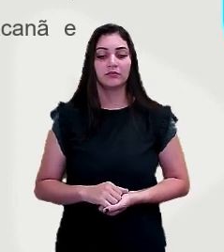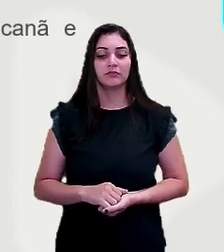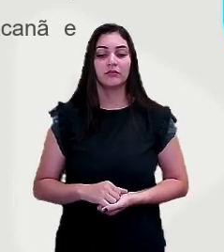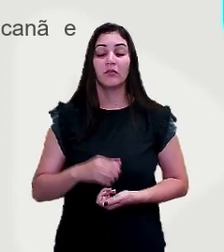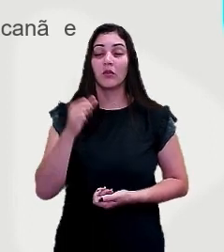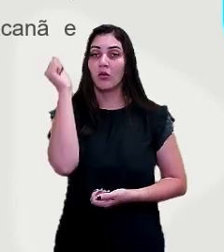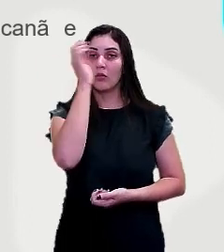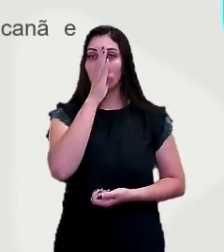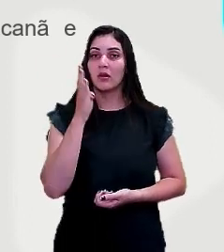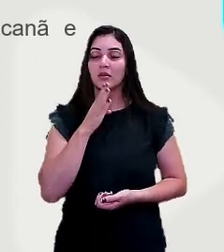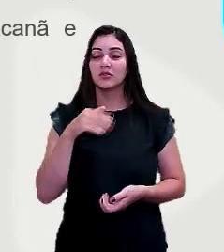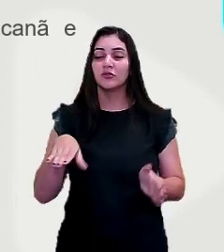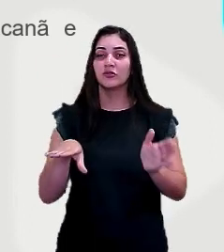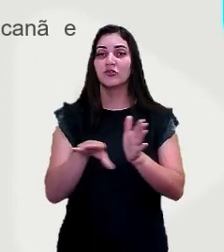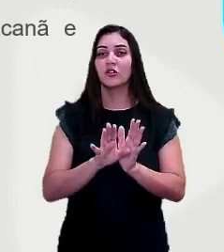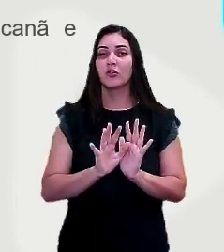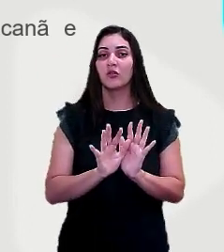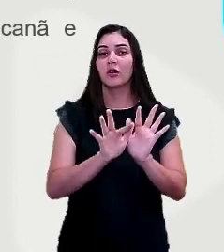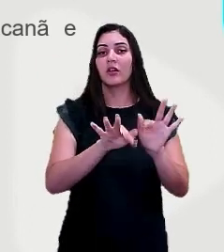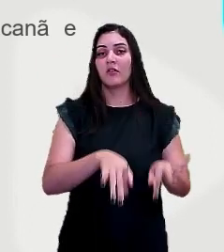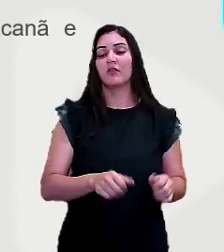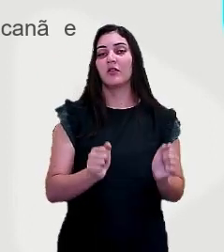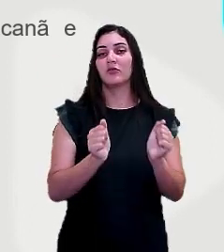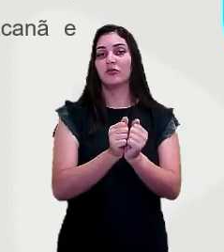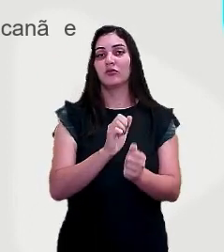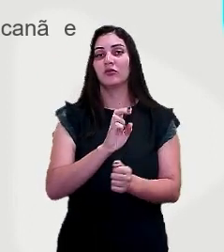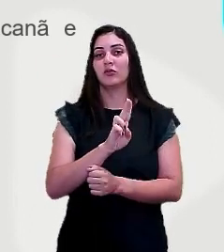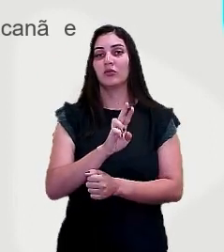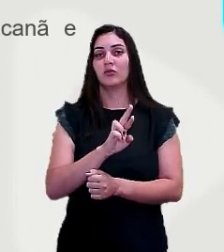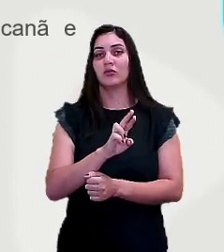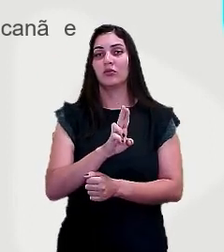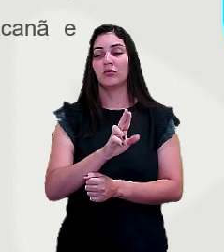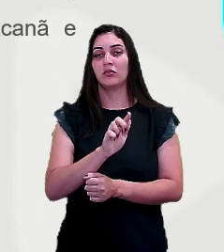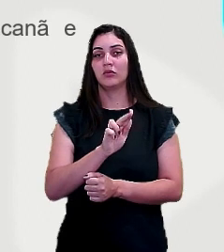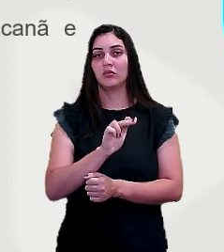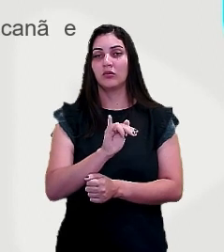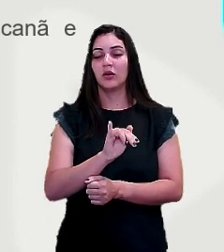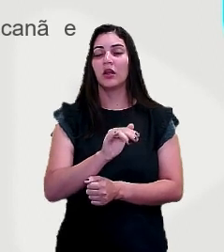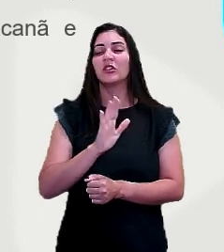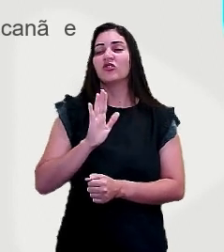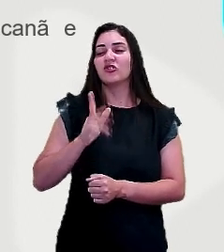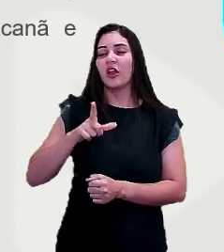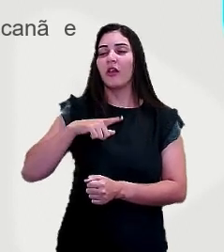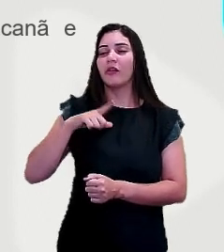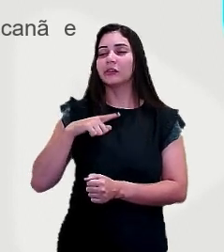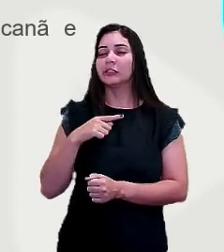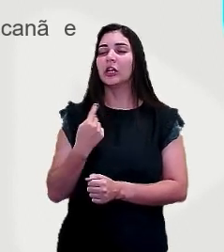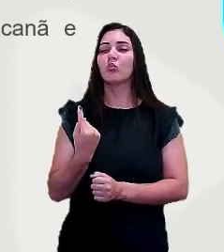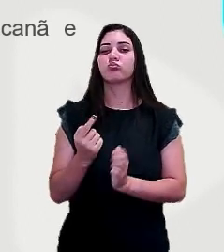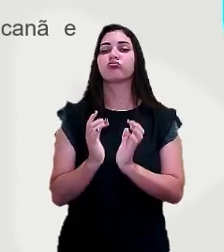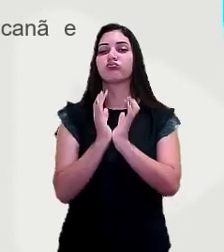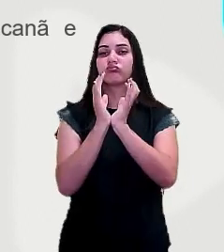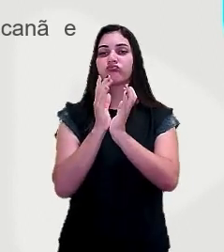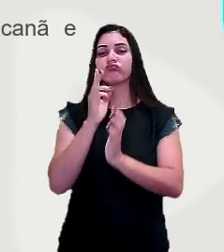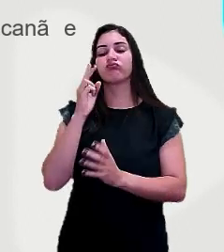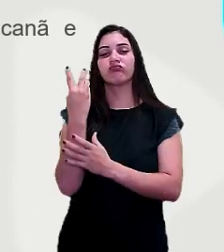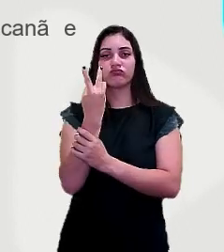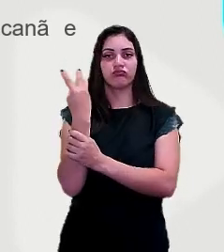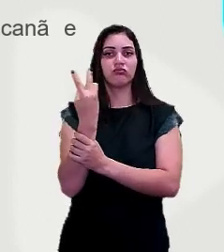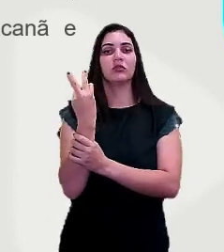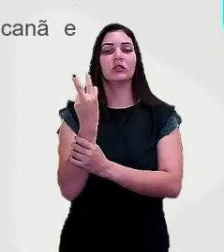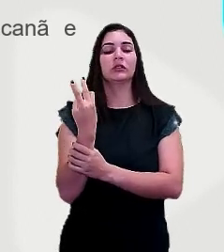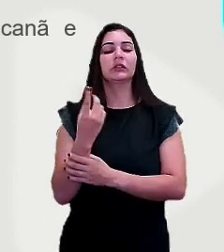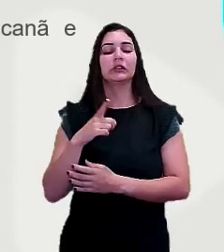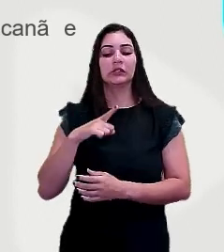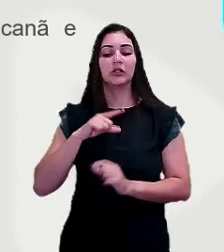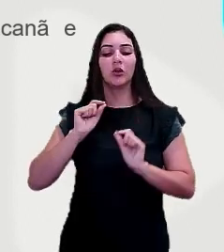O Brasil chegou na final com o Uruguai, que já possuía um título de campeão. O último jogo aconteceu no